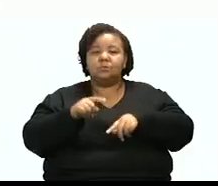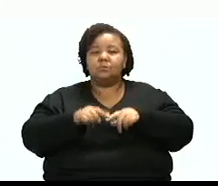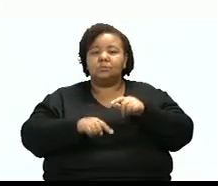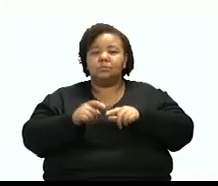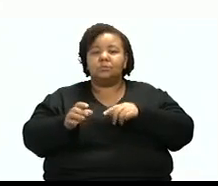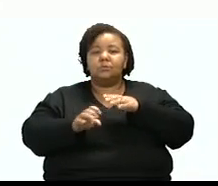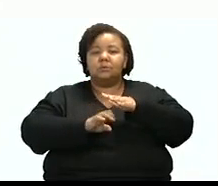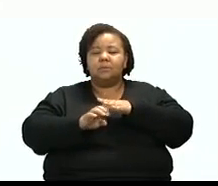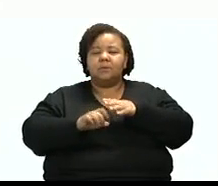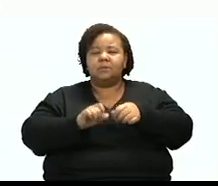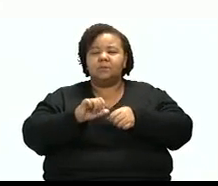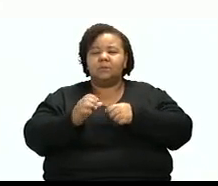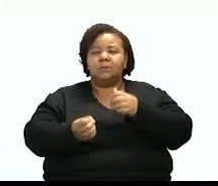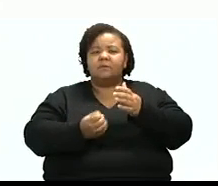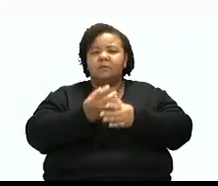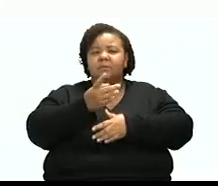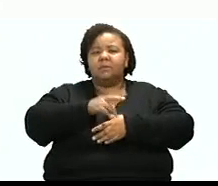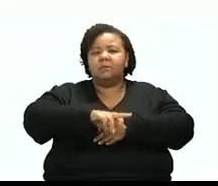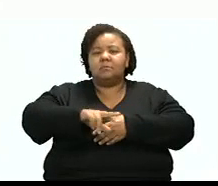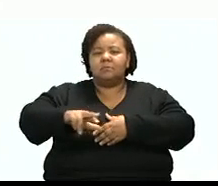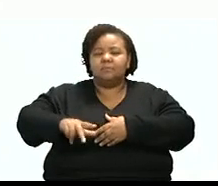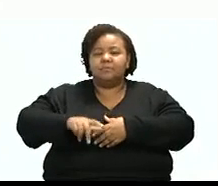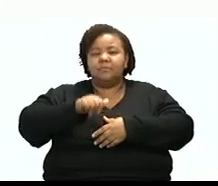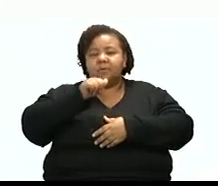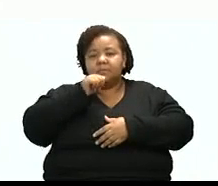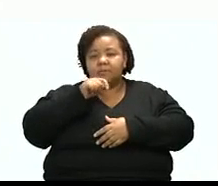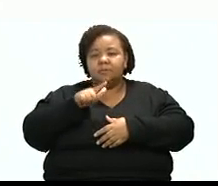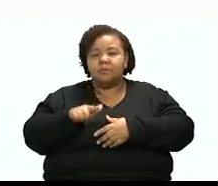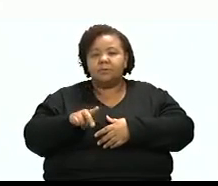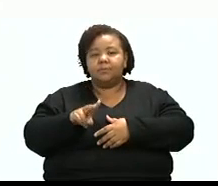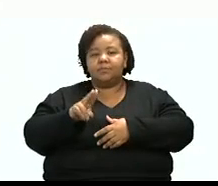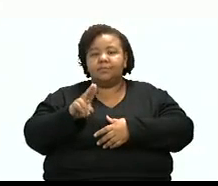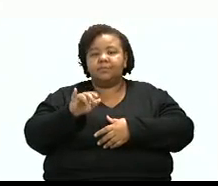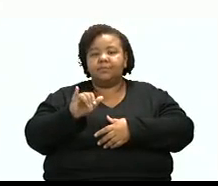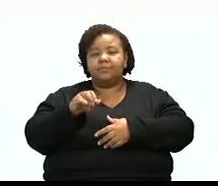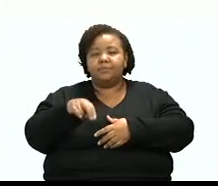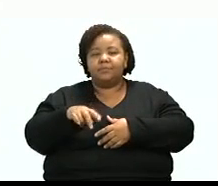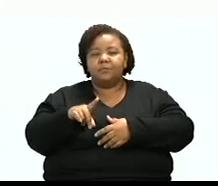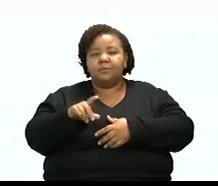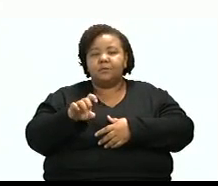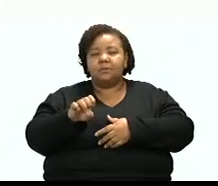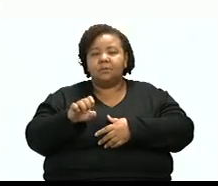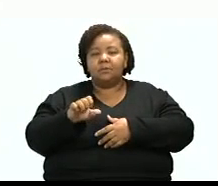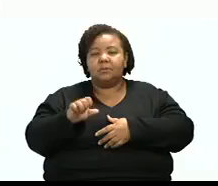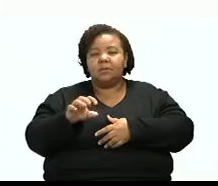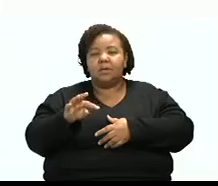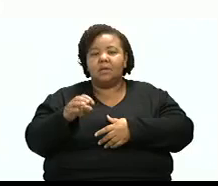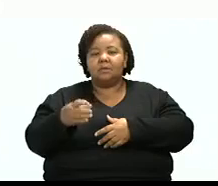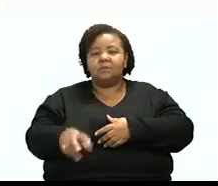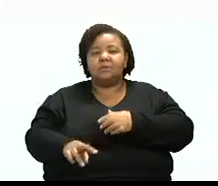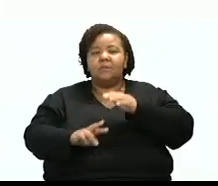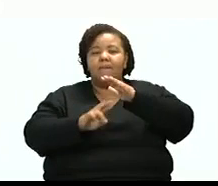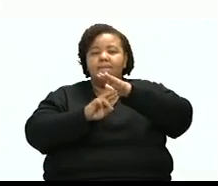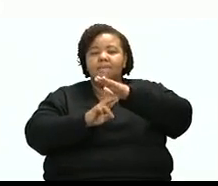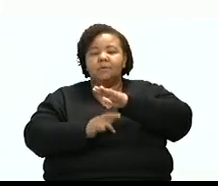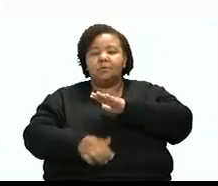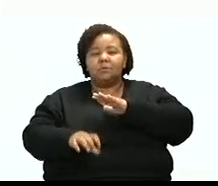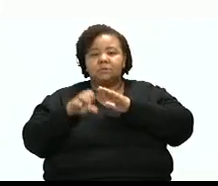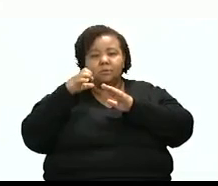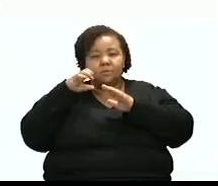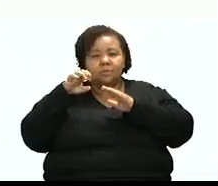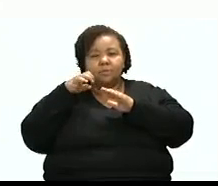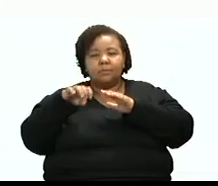vários tipos de produtos, como guindastes, motores elétricos, asas de aviões, e o objetivo é atuar